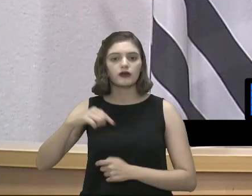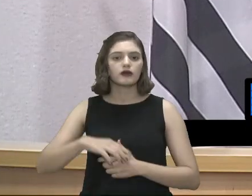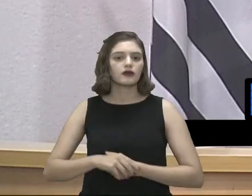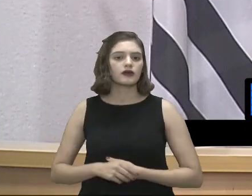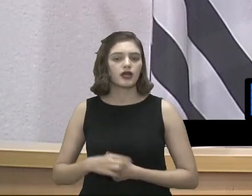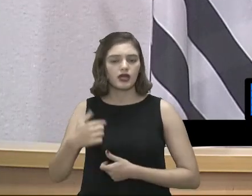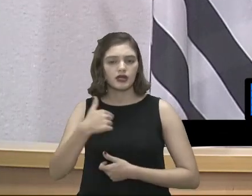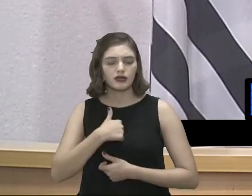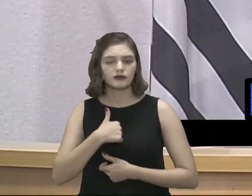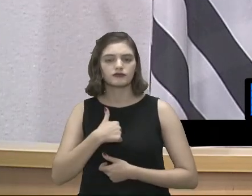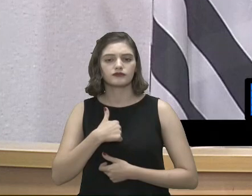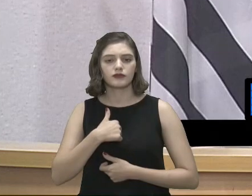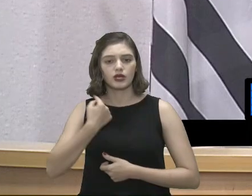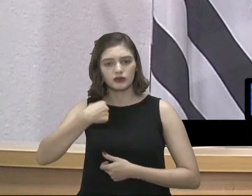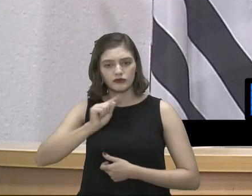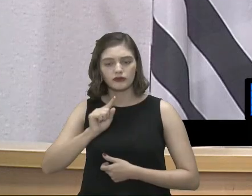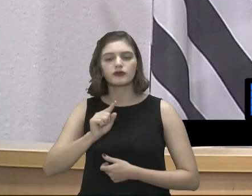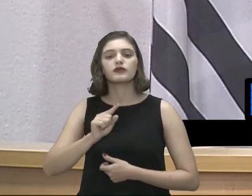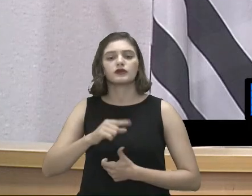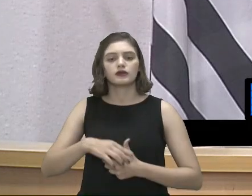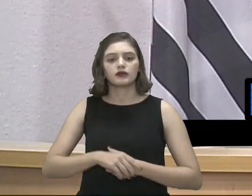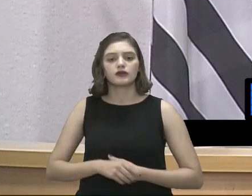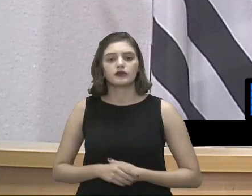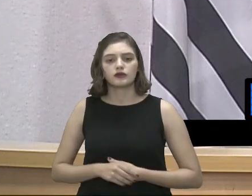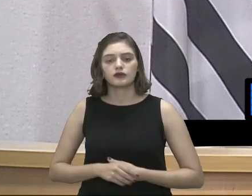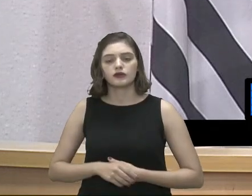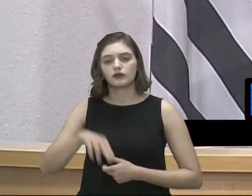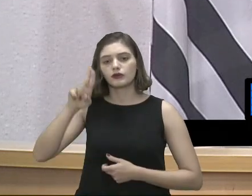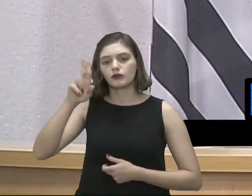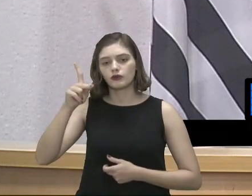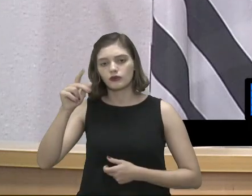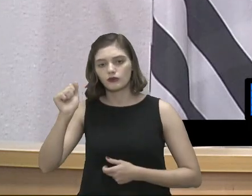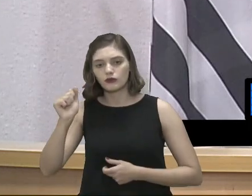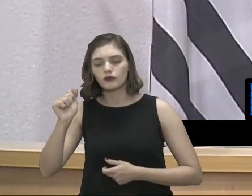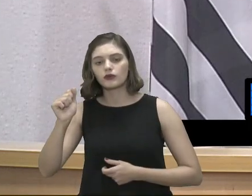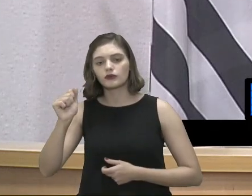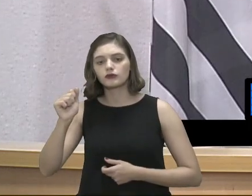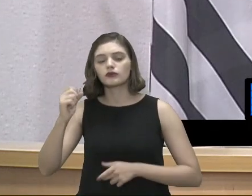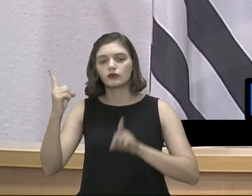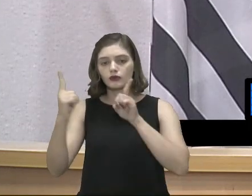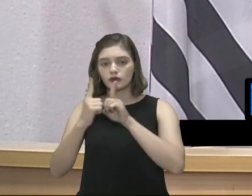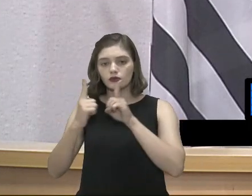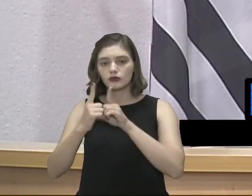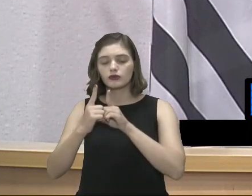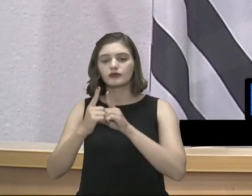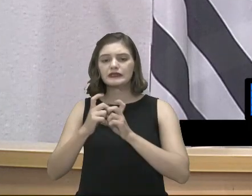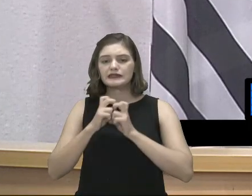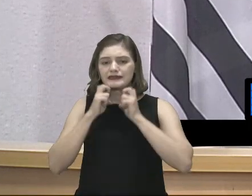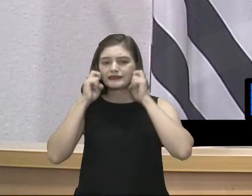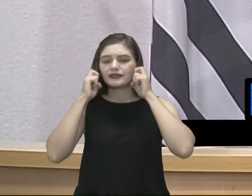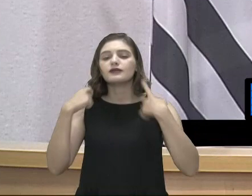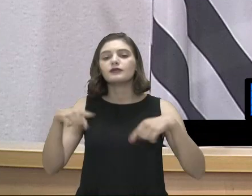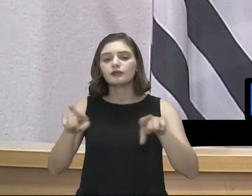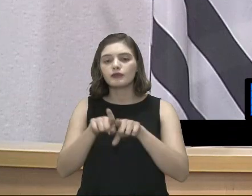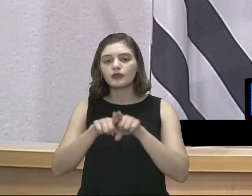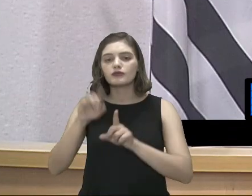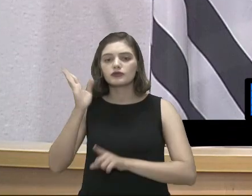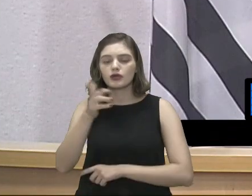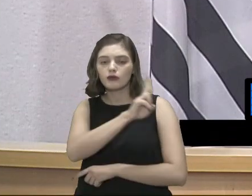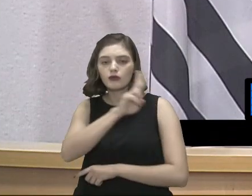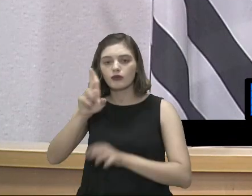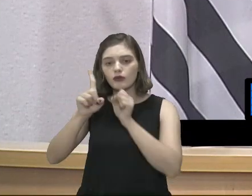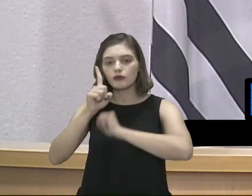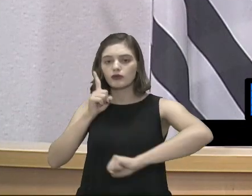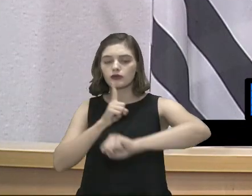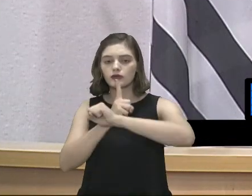já passei também pela situação no UPA, né, no pronto atendimento, de constrangimento, mesmo já com o meu nome social